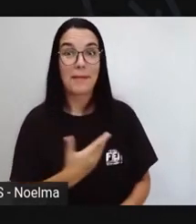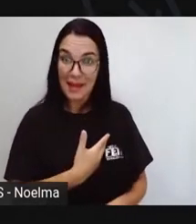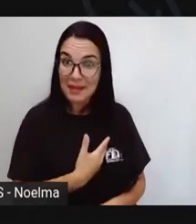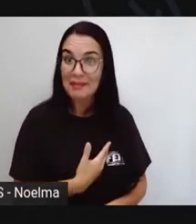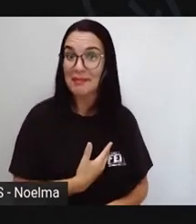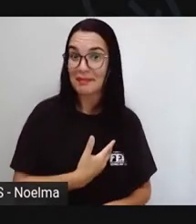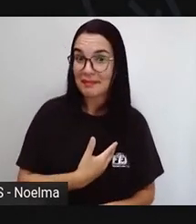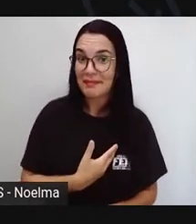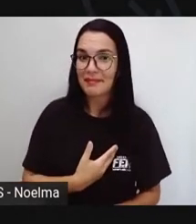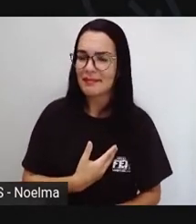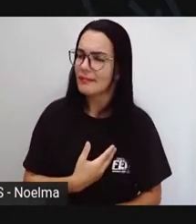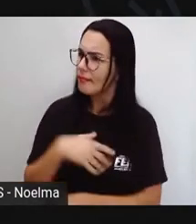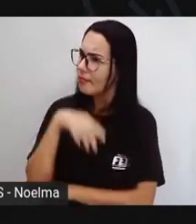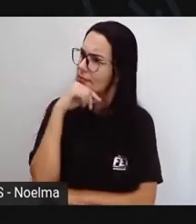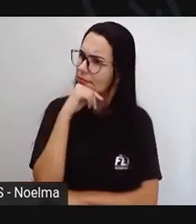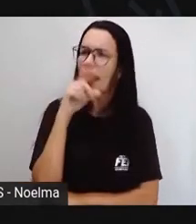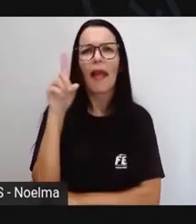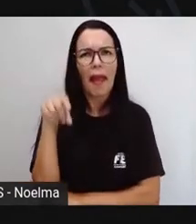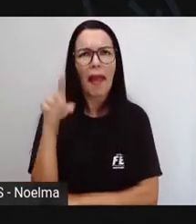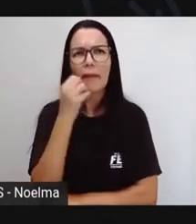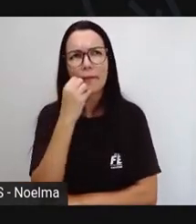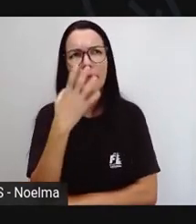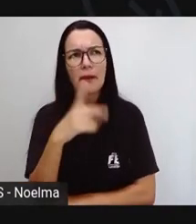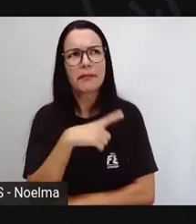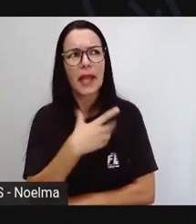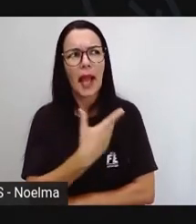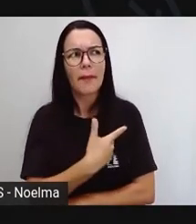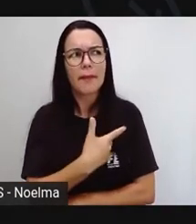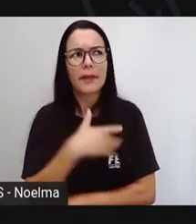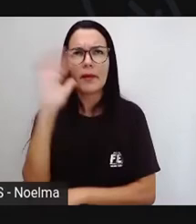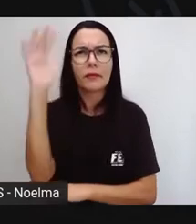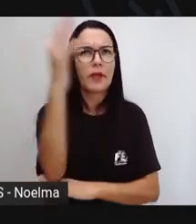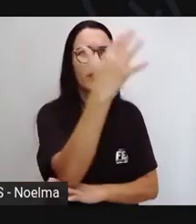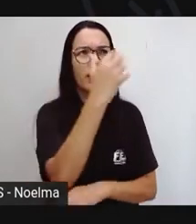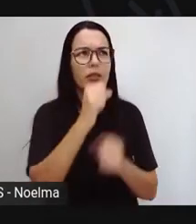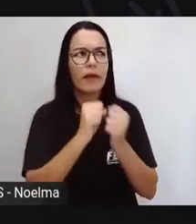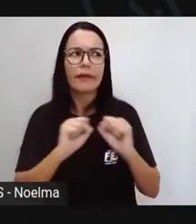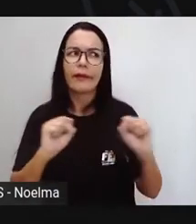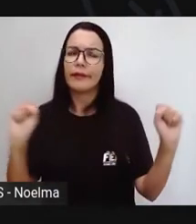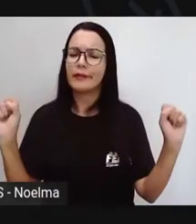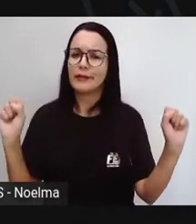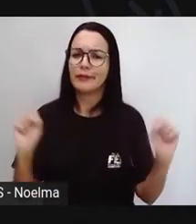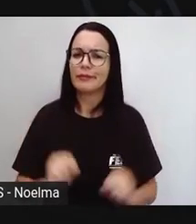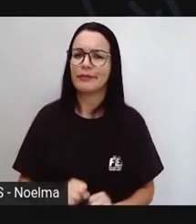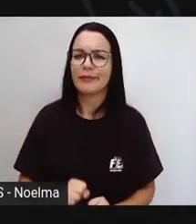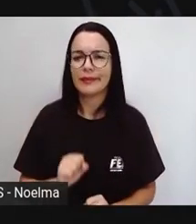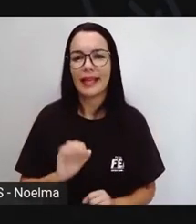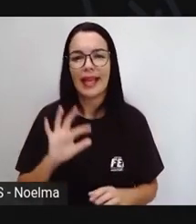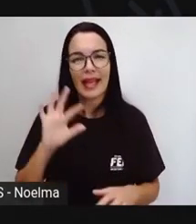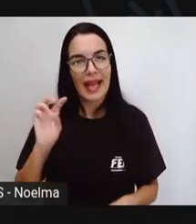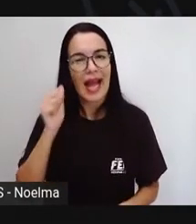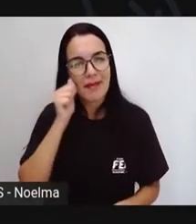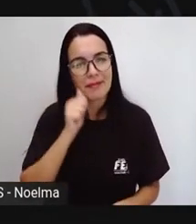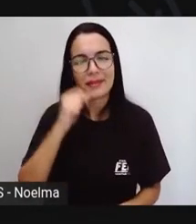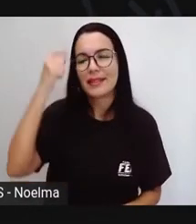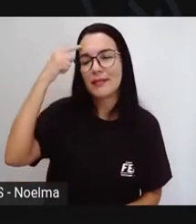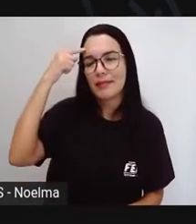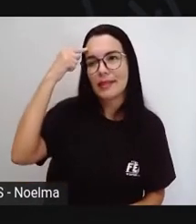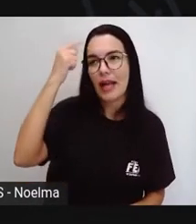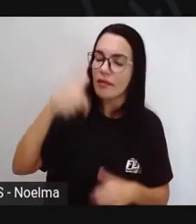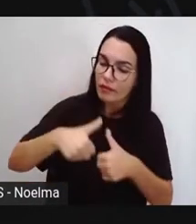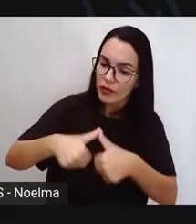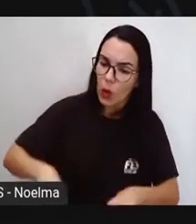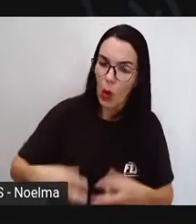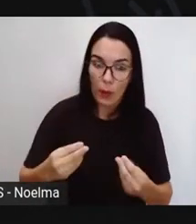É bom ter um amigo nesta floresta tão grande, Mariana pensava. E começou a ficar muito tempo com